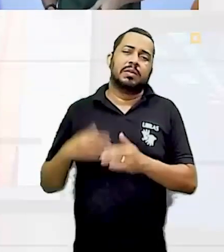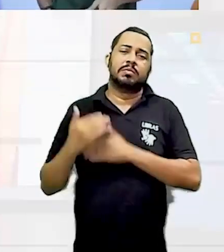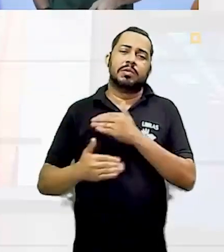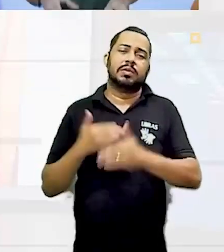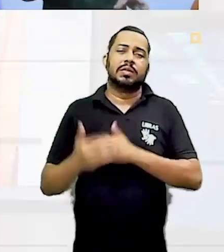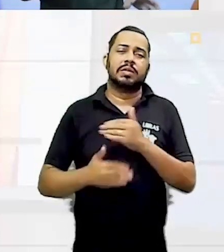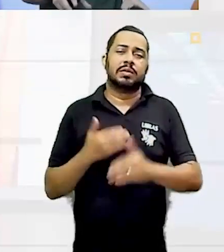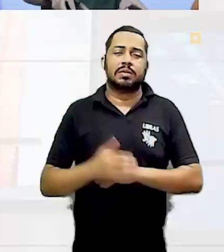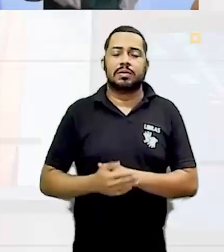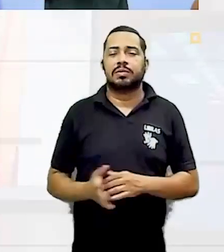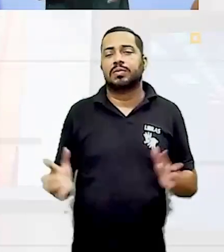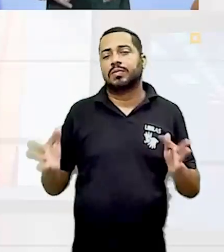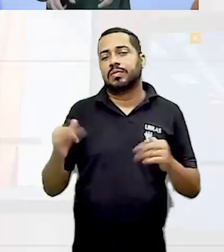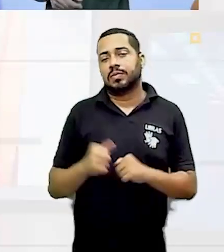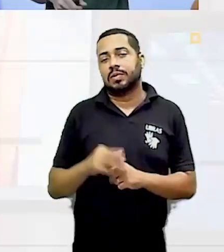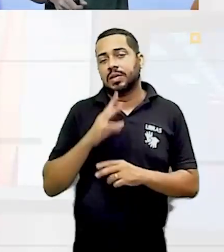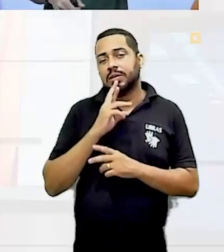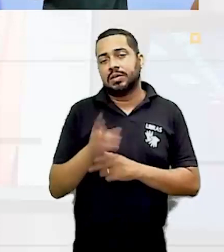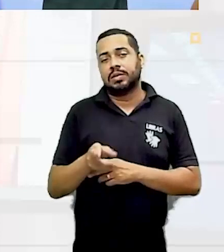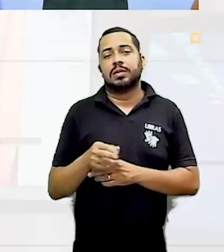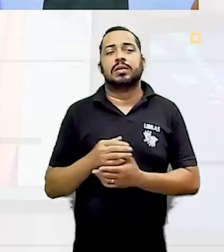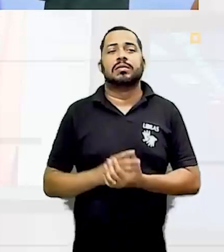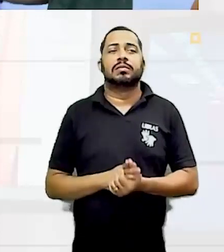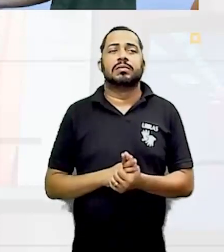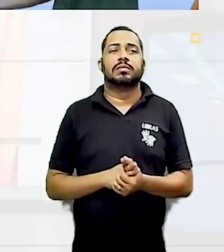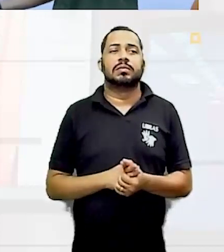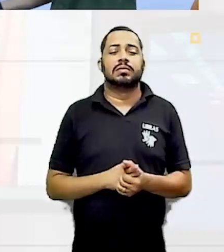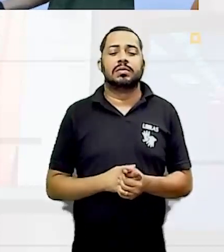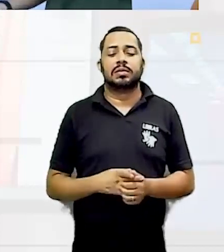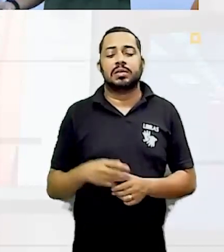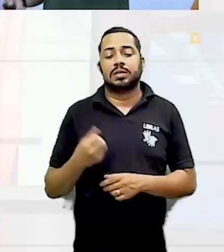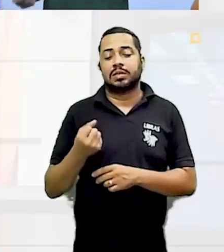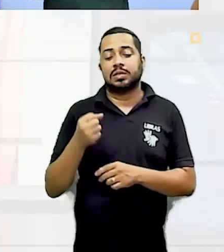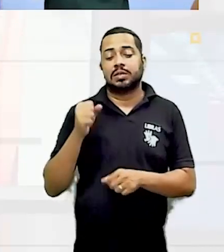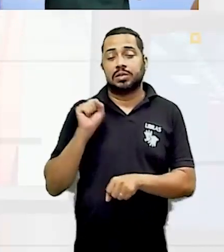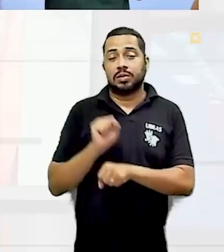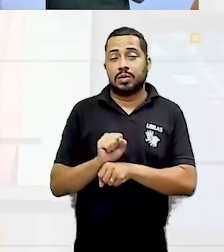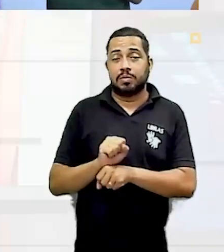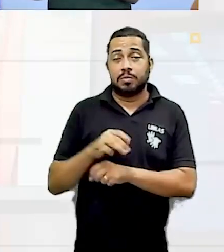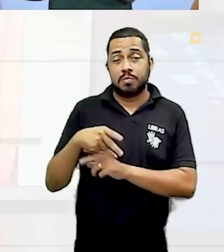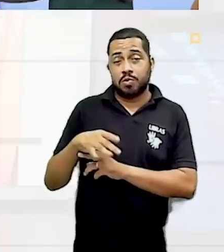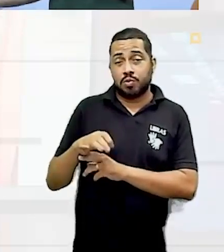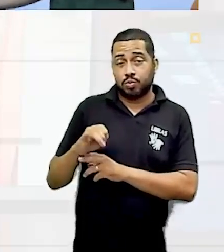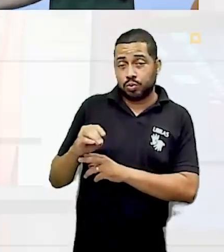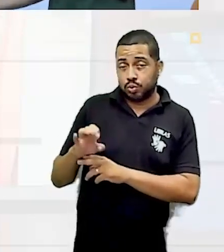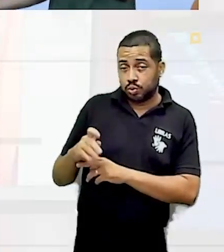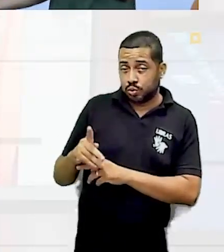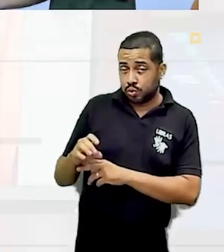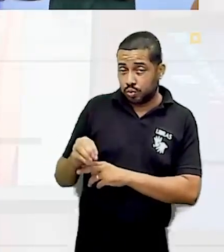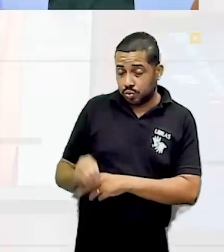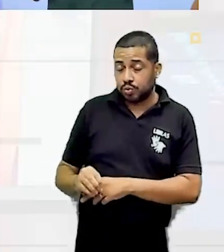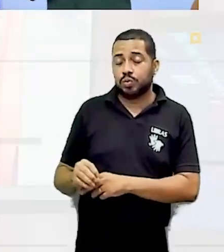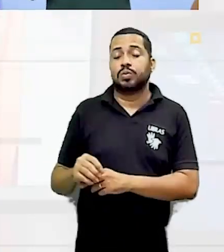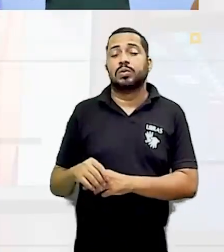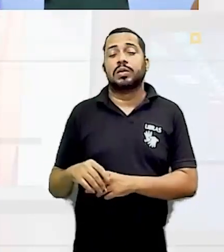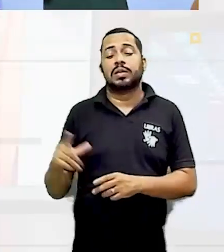várias vezes, e no final o resultado seria um stop motion, que são essas sequências de imagens